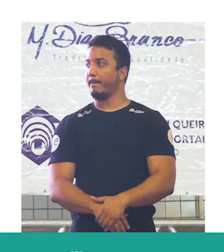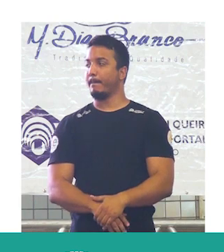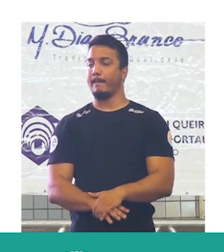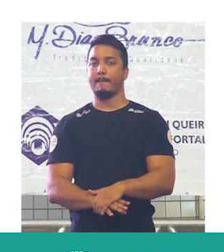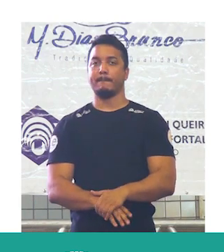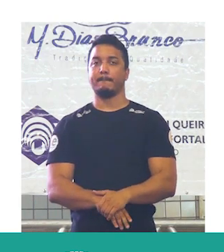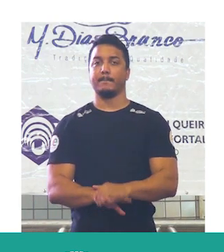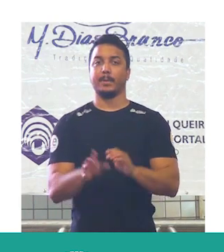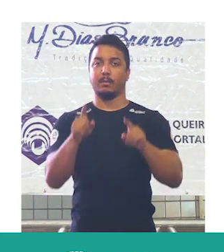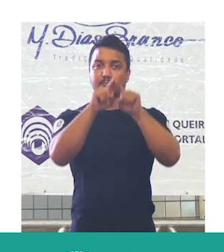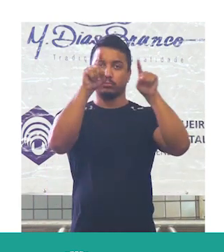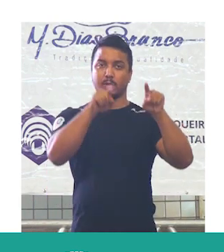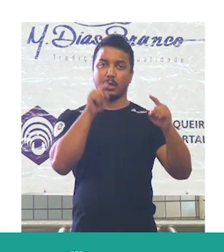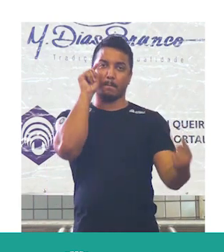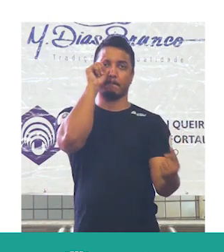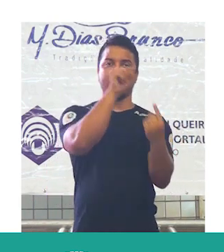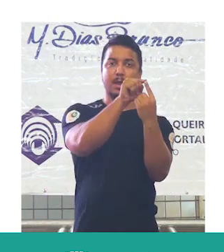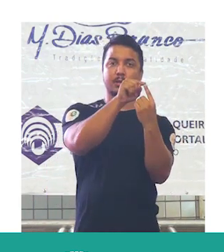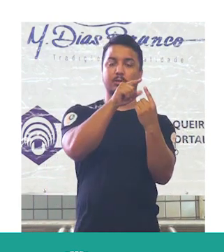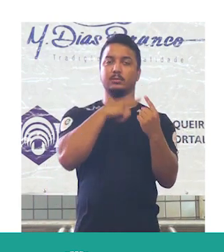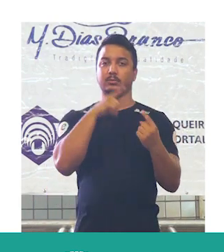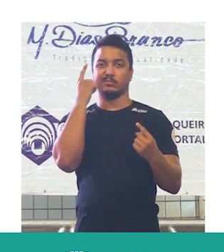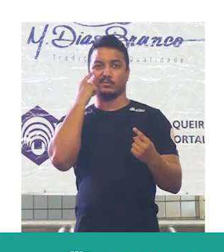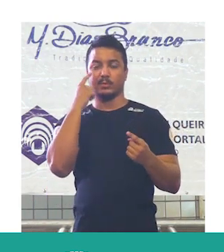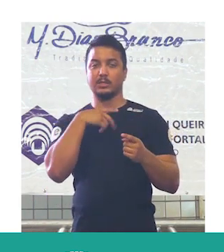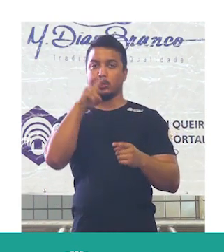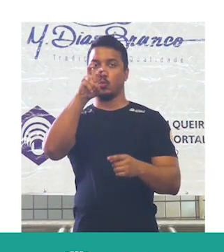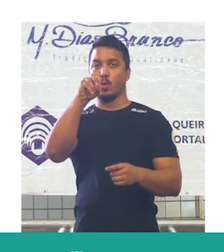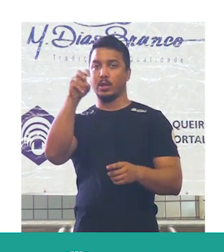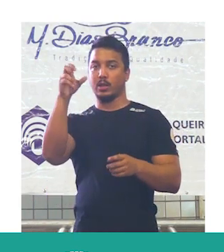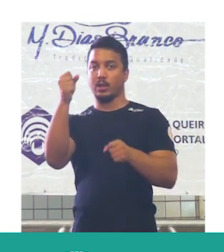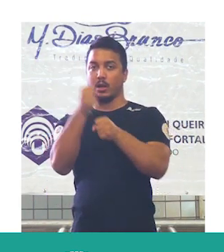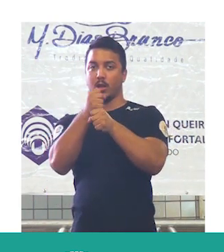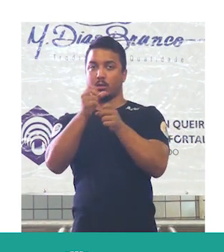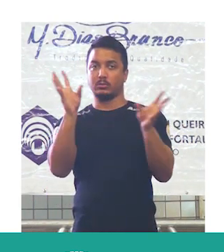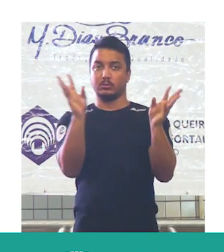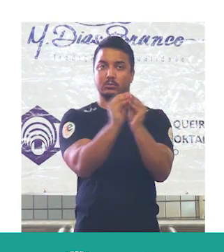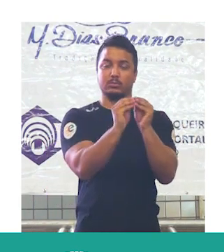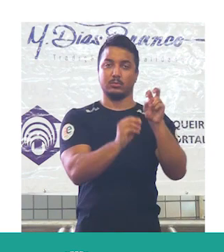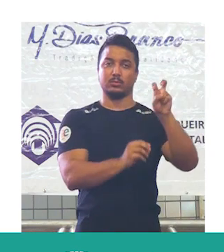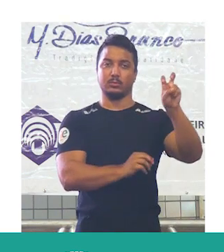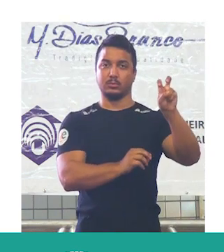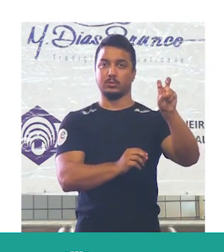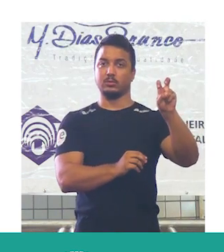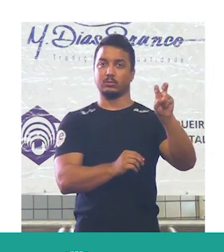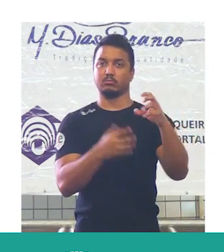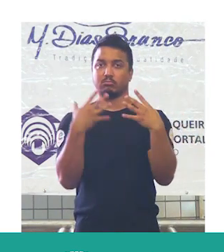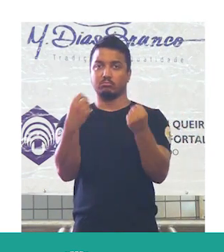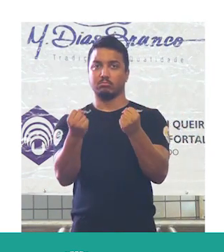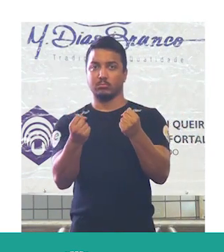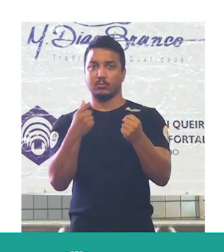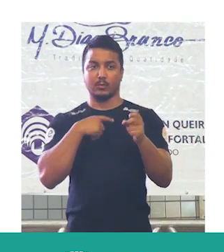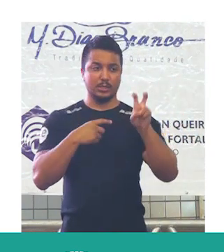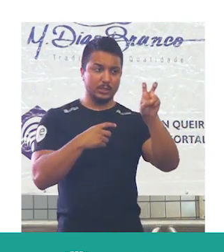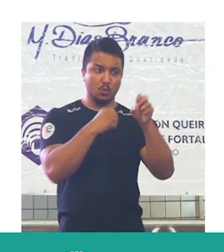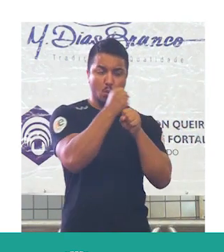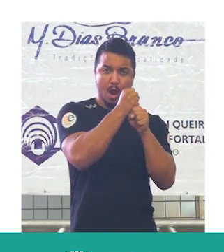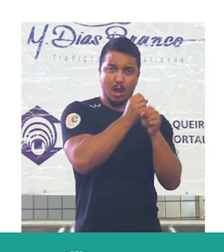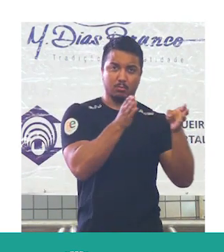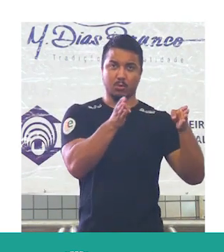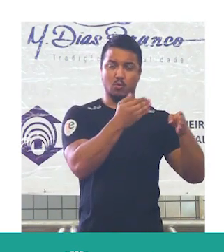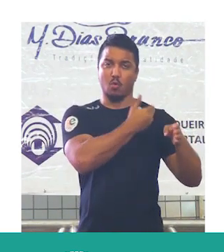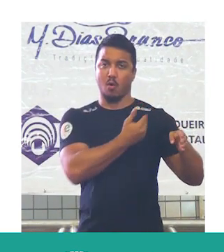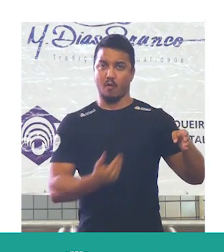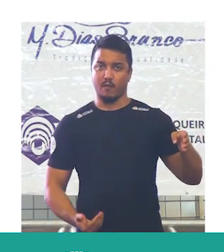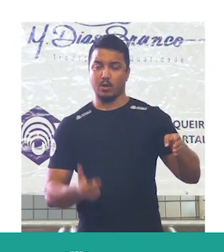Plano de metas, 50 anos em 5. Vamos, em 5 anos de